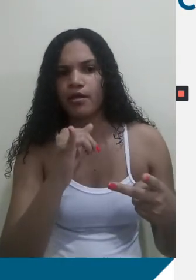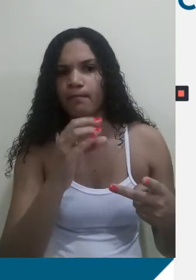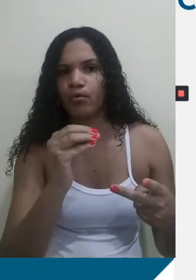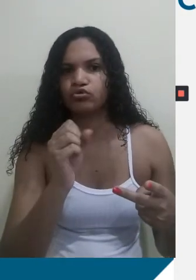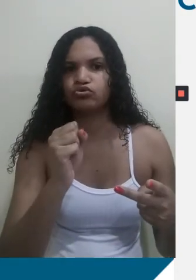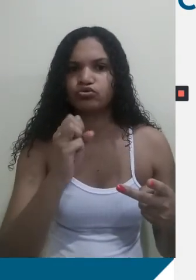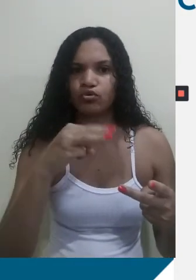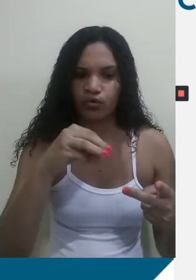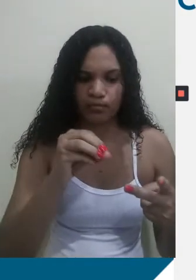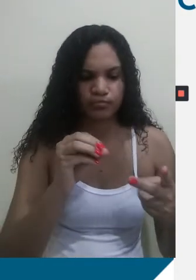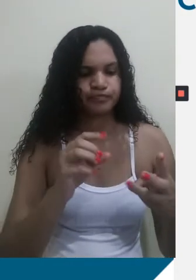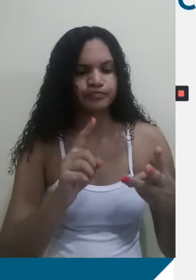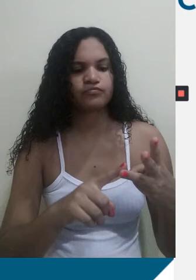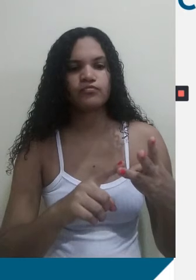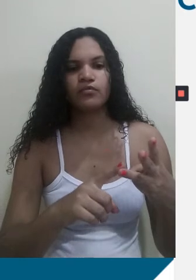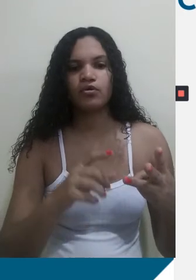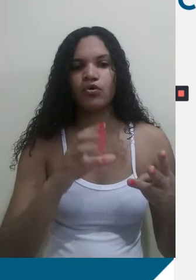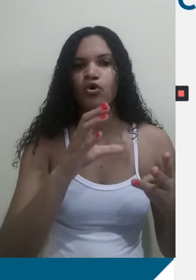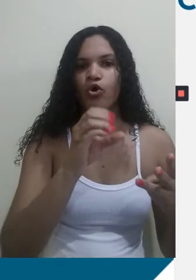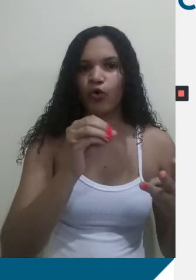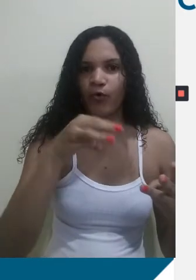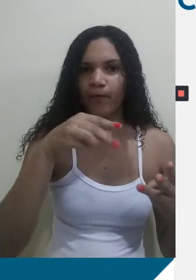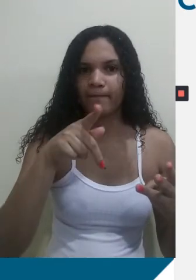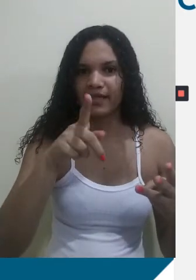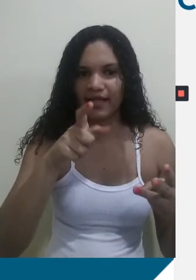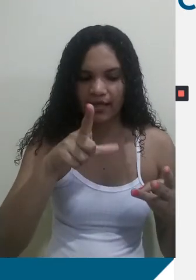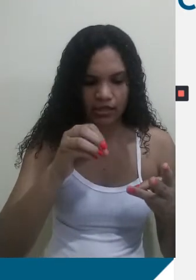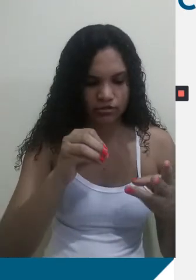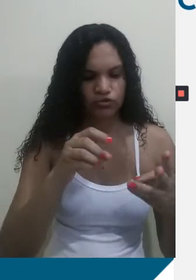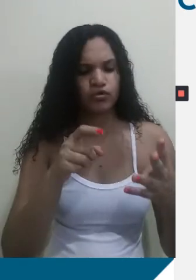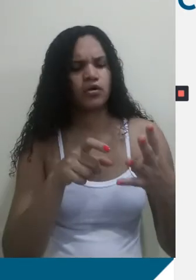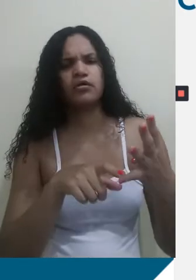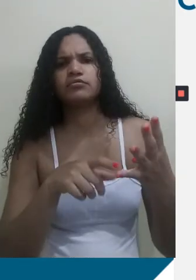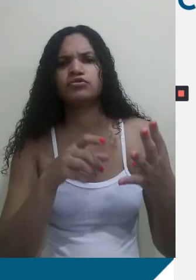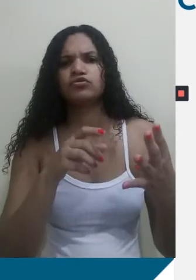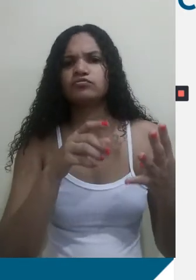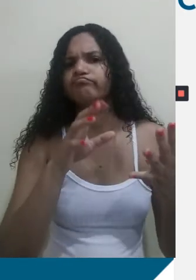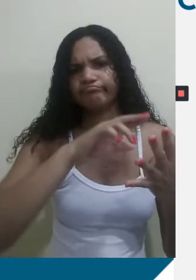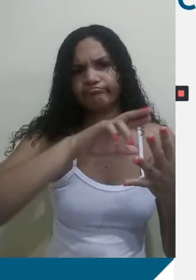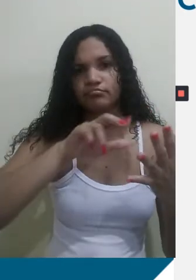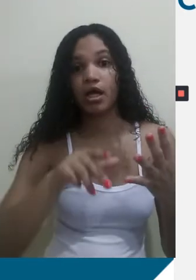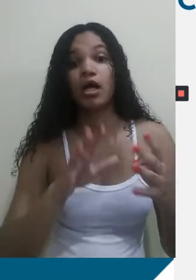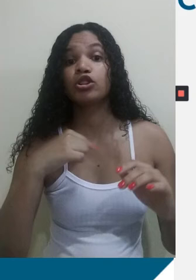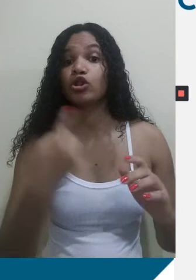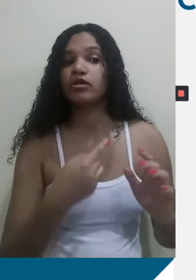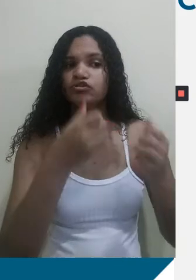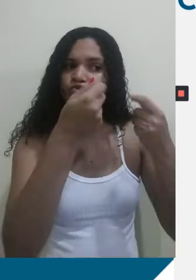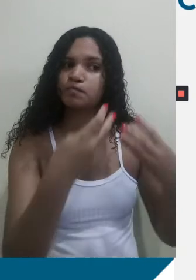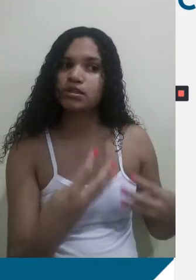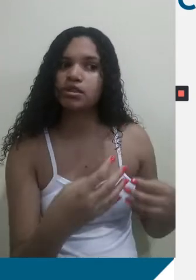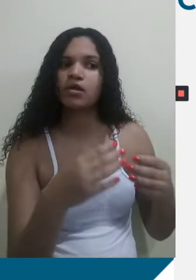o complexo de Golgi, os lisossomos, e explicamos em linhas gerais esse